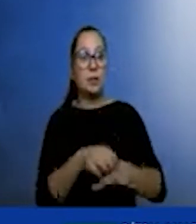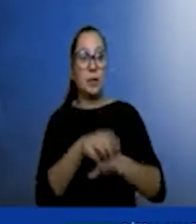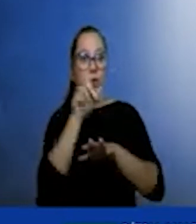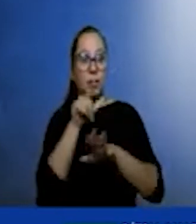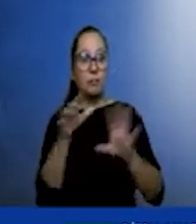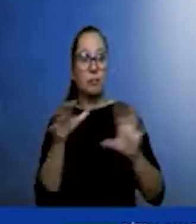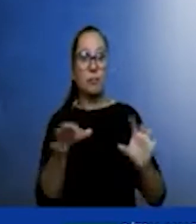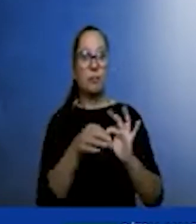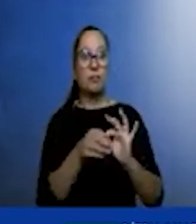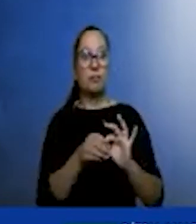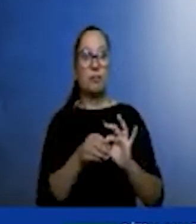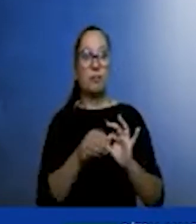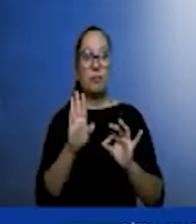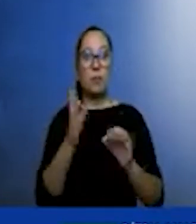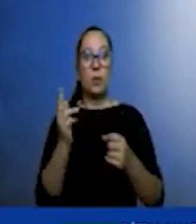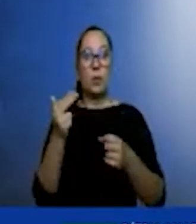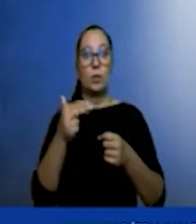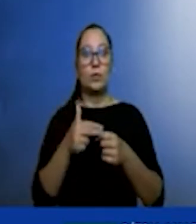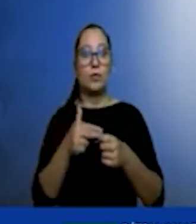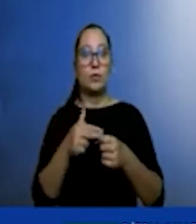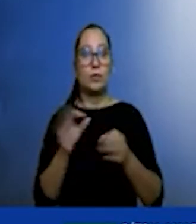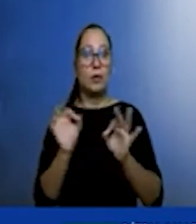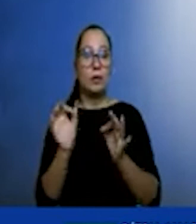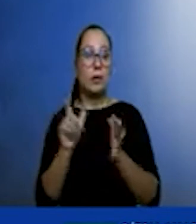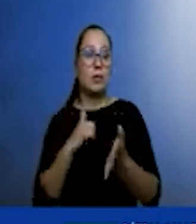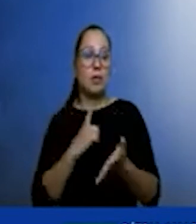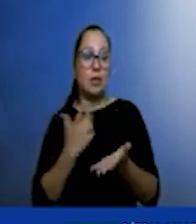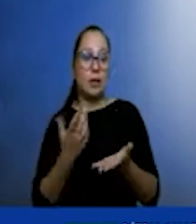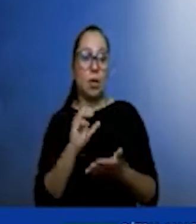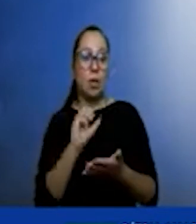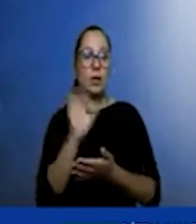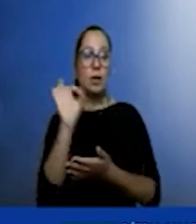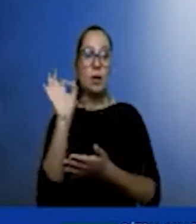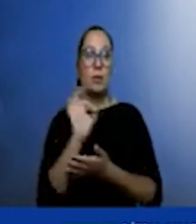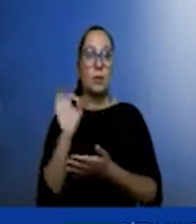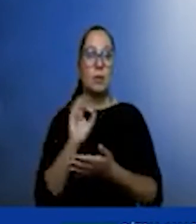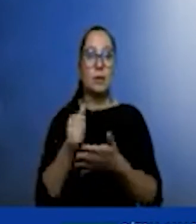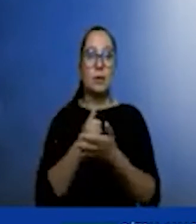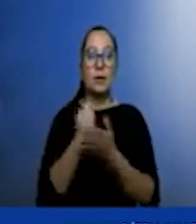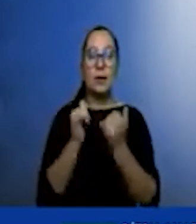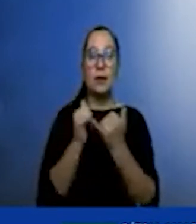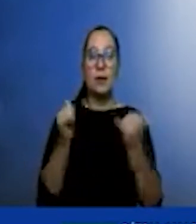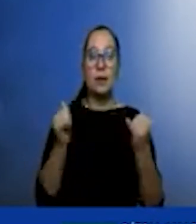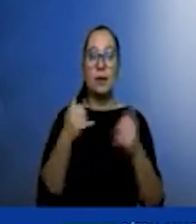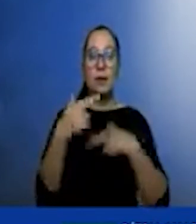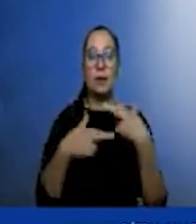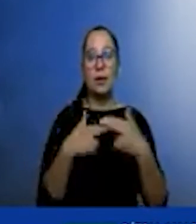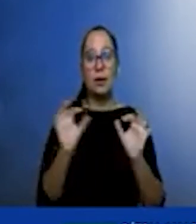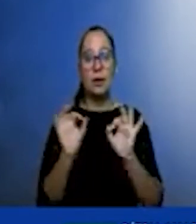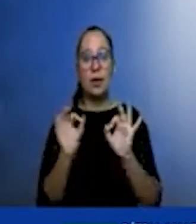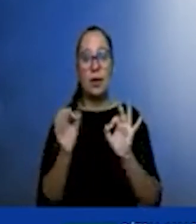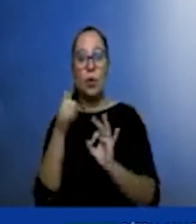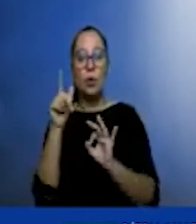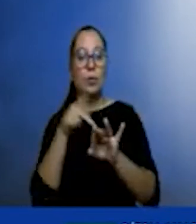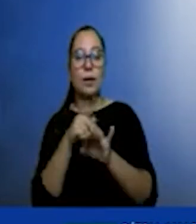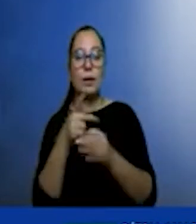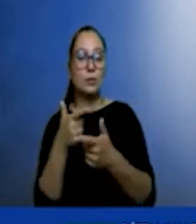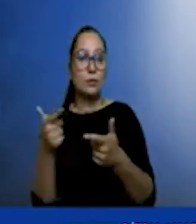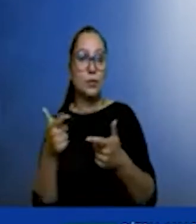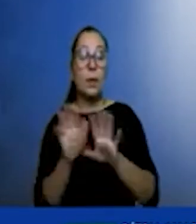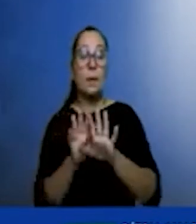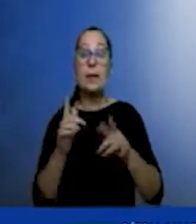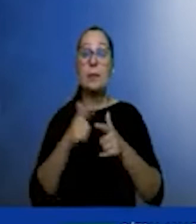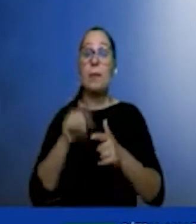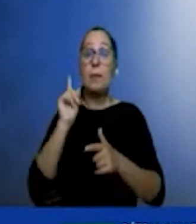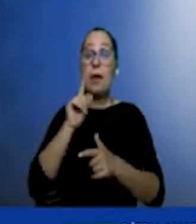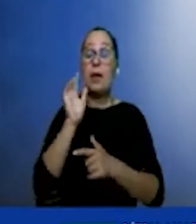a biocombustíveis, né? Ninguém tem. Quem tem 80% da matriz elétrica renovável, ninguém tem. Então, o problema é o futuro. O problema